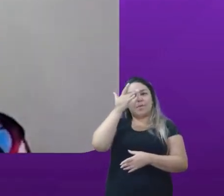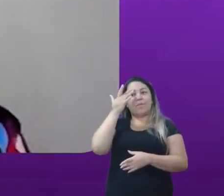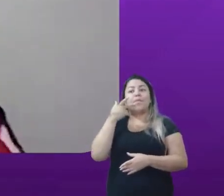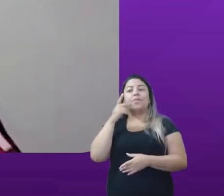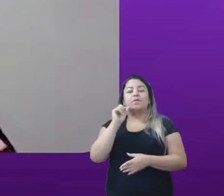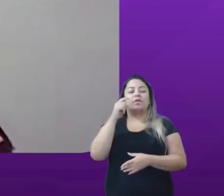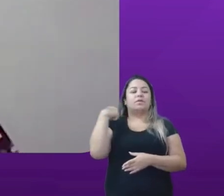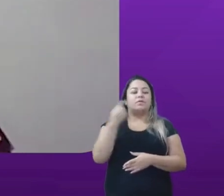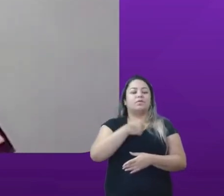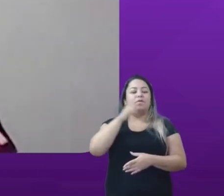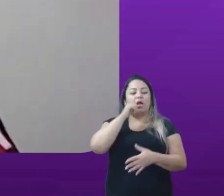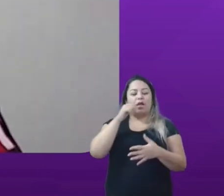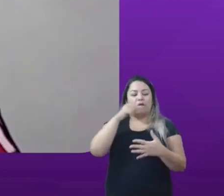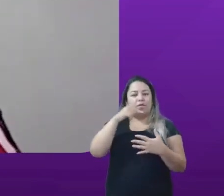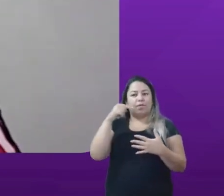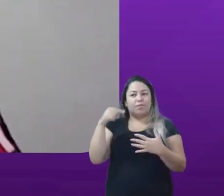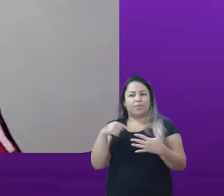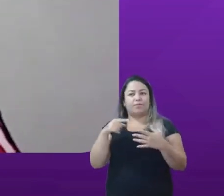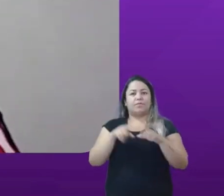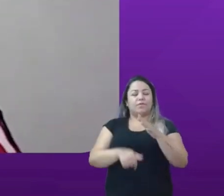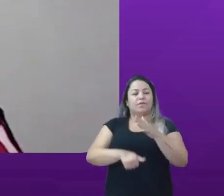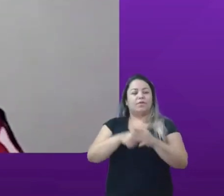nós mulheres somos as primeiras